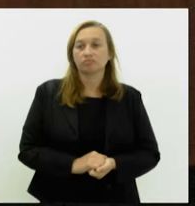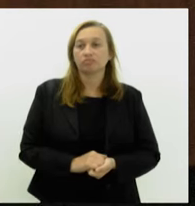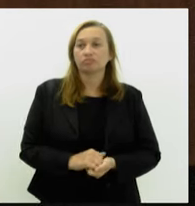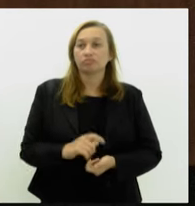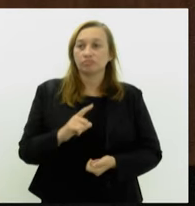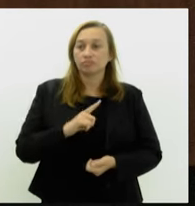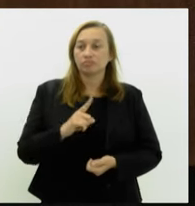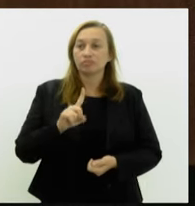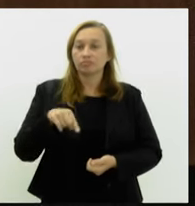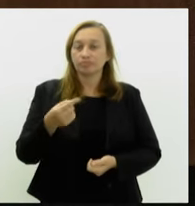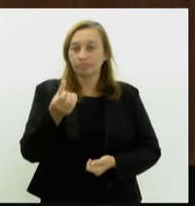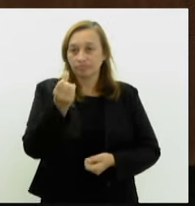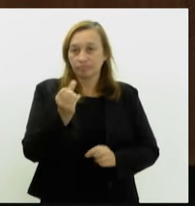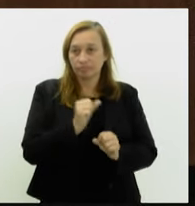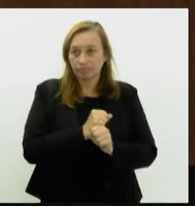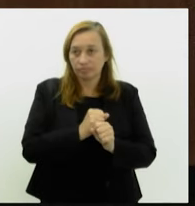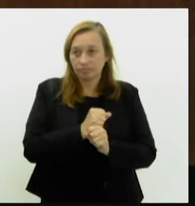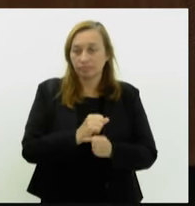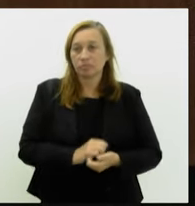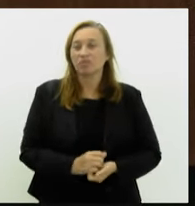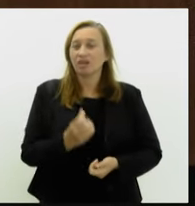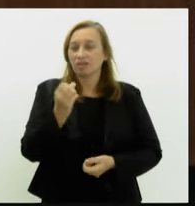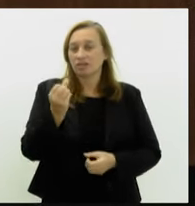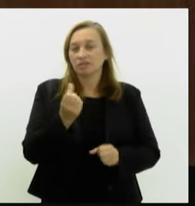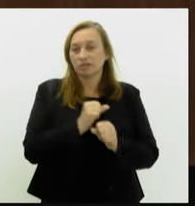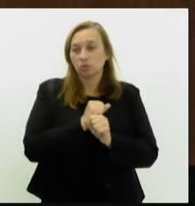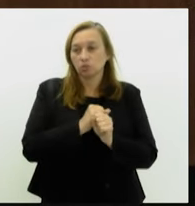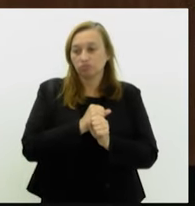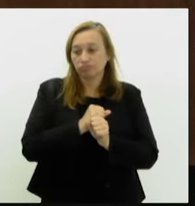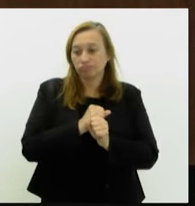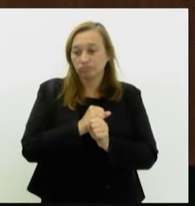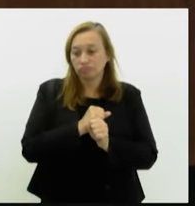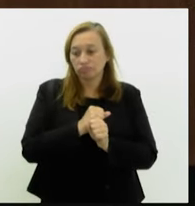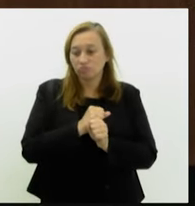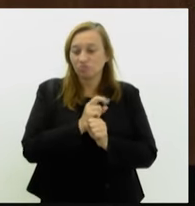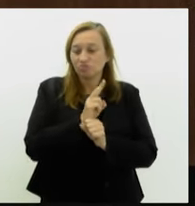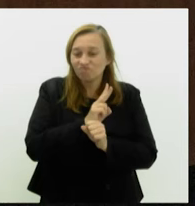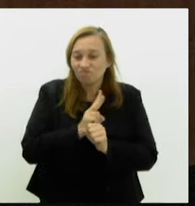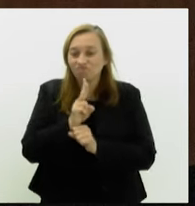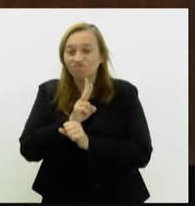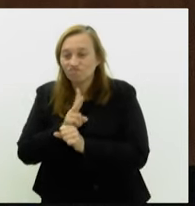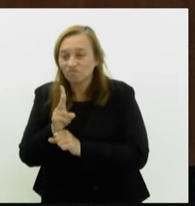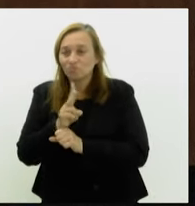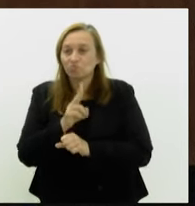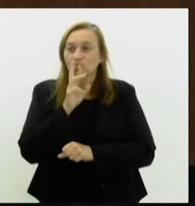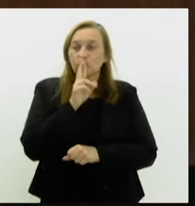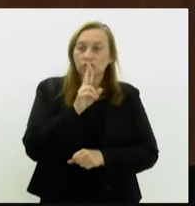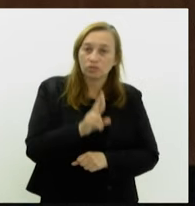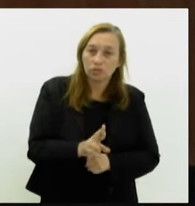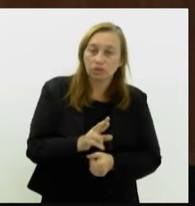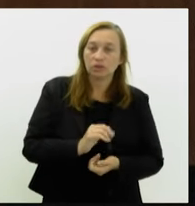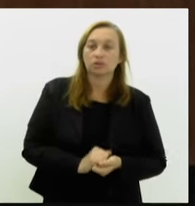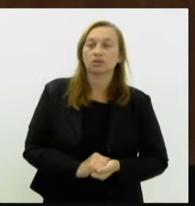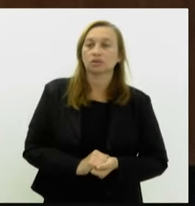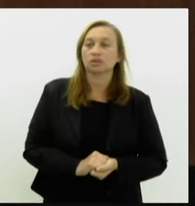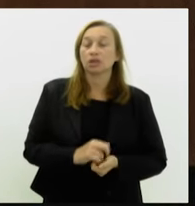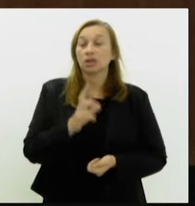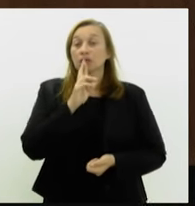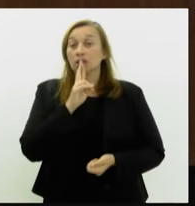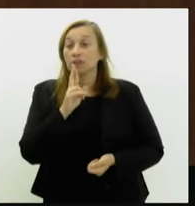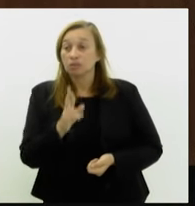após 6 anos. Foram 6 anos buscando respostas. Respostas